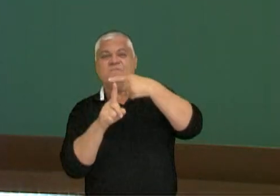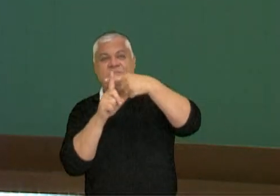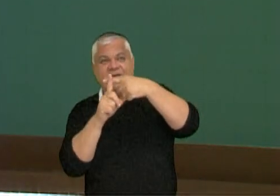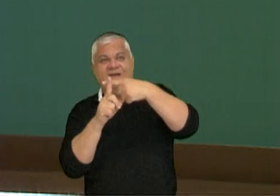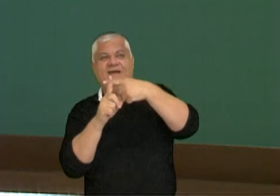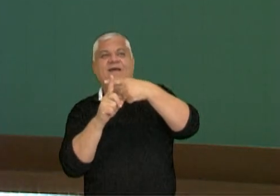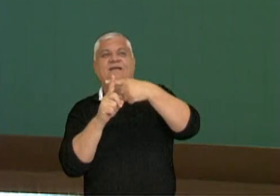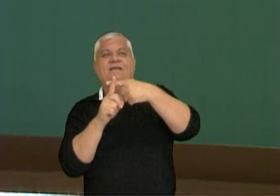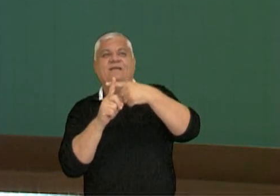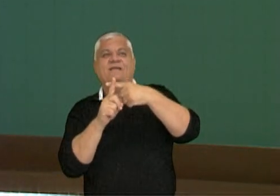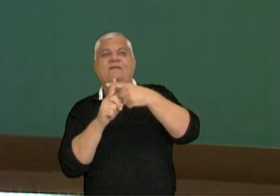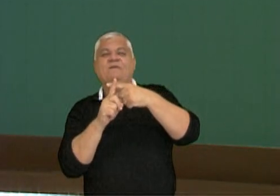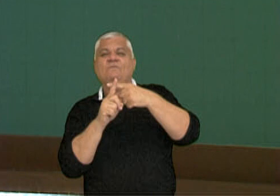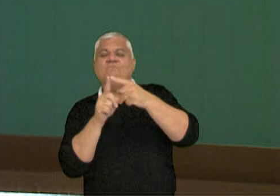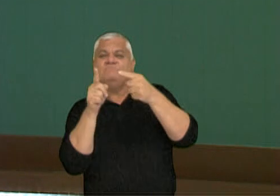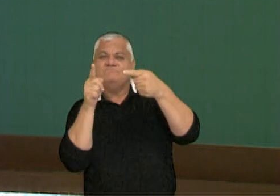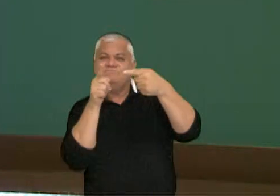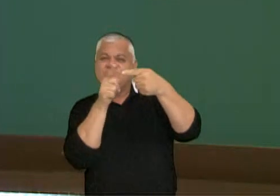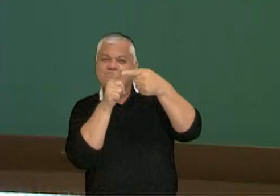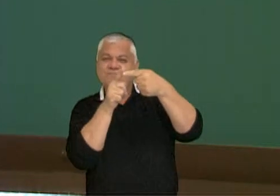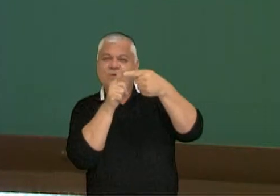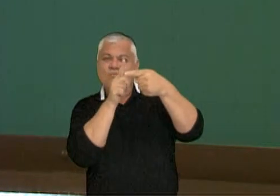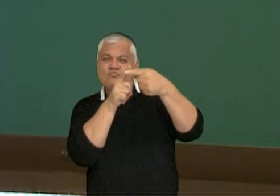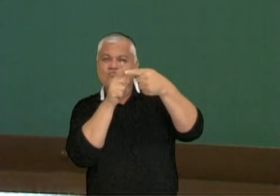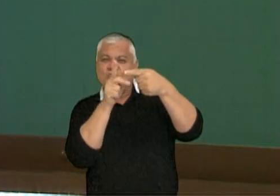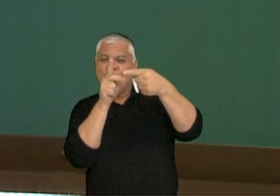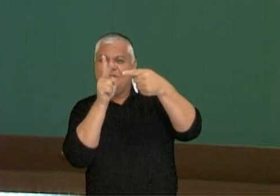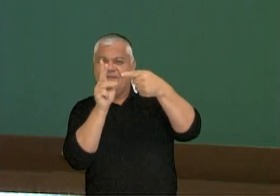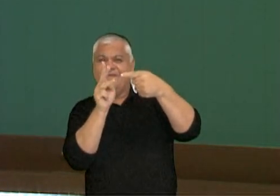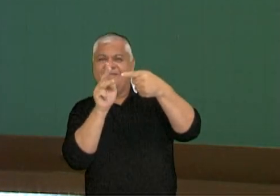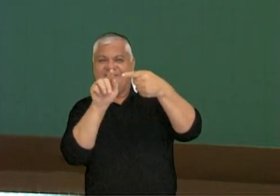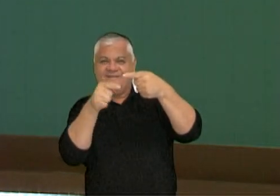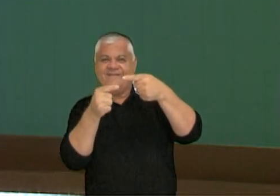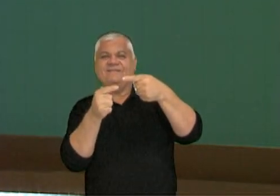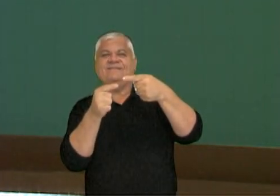mais uma parte dessas 3 partezinhas aqui,